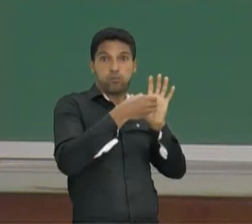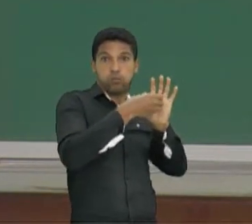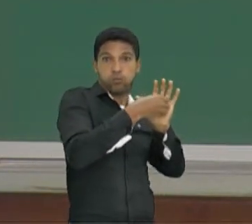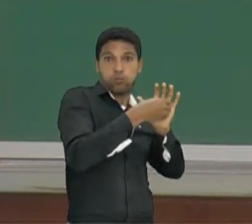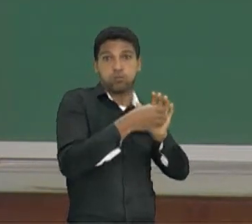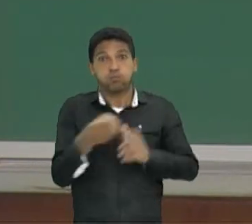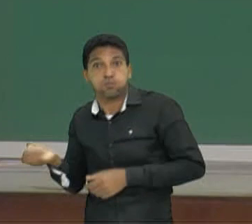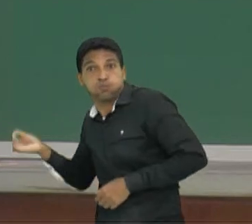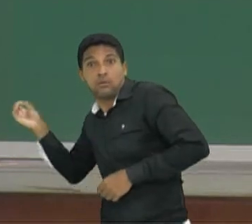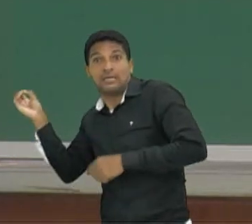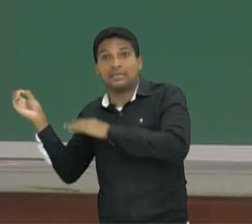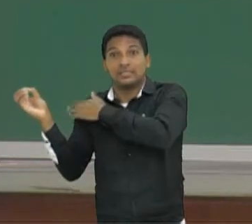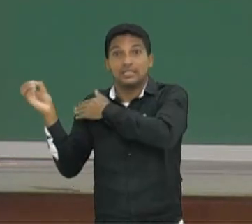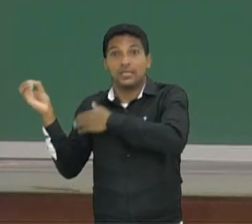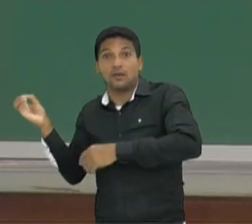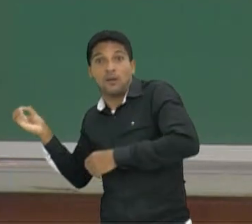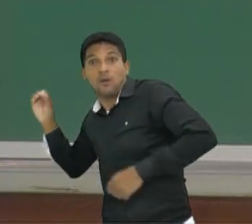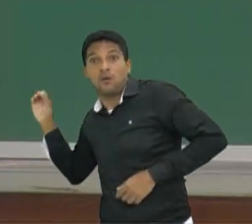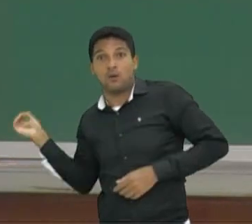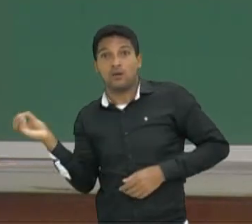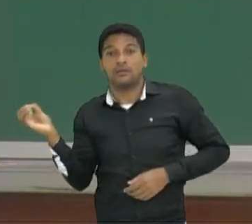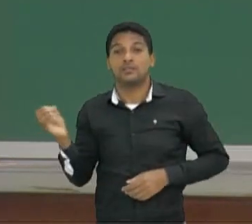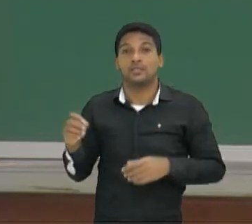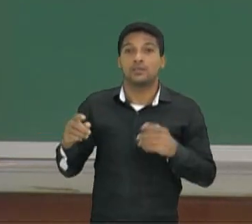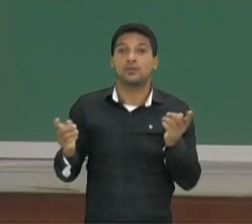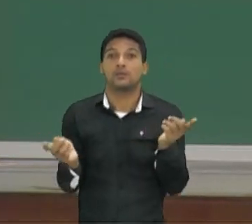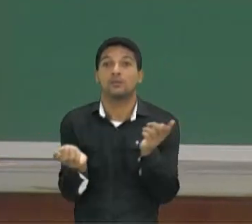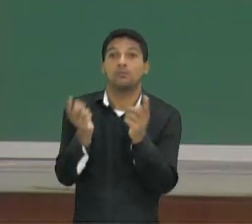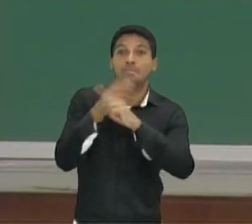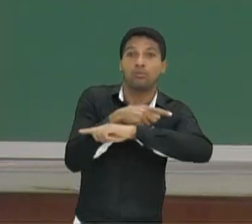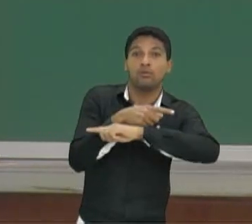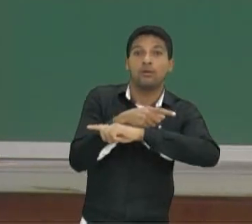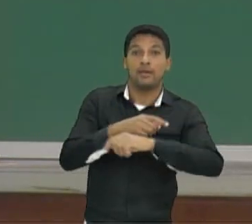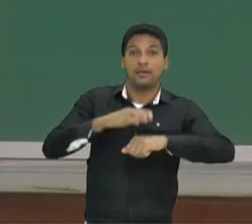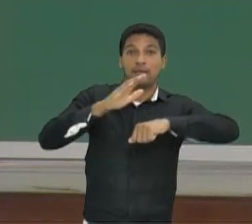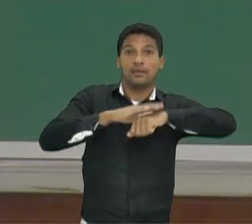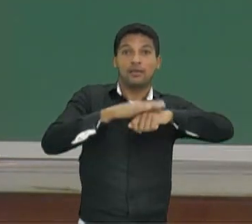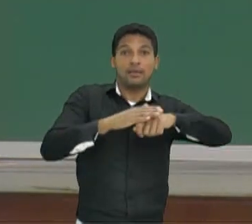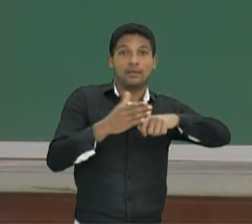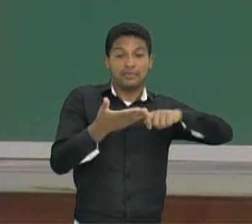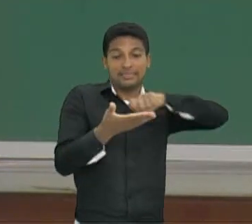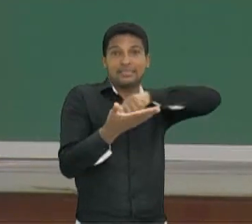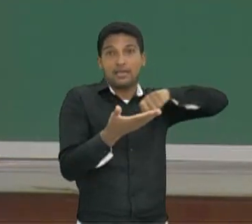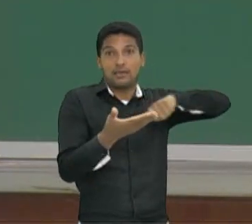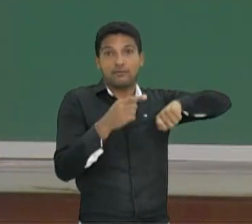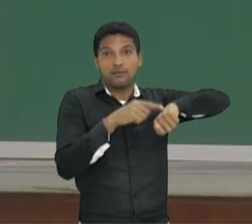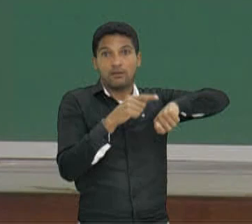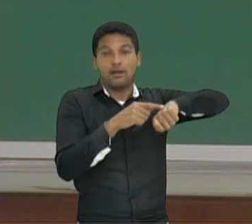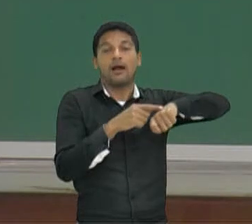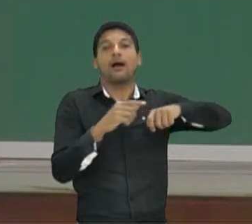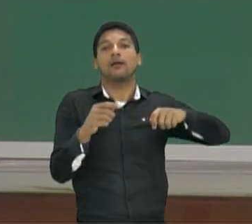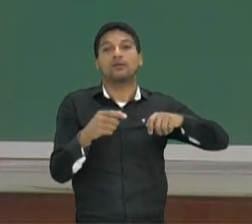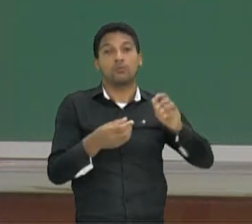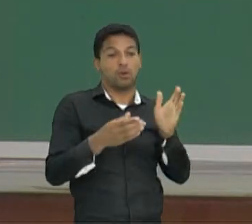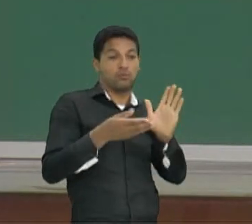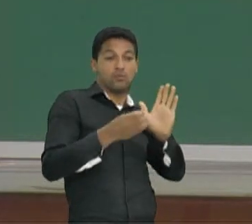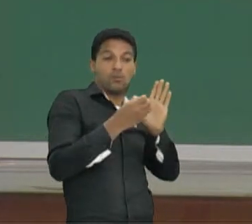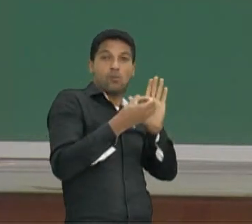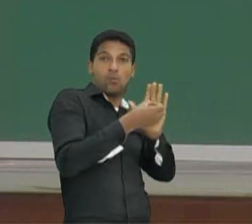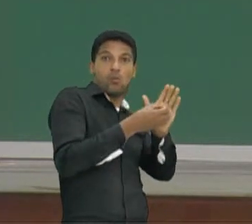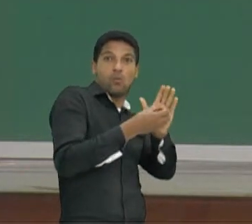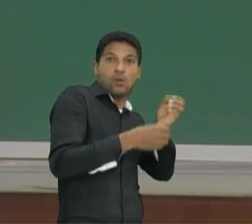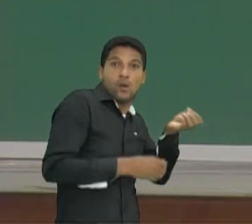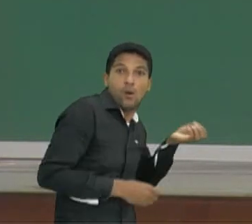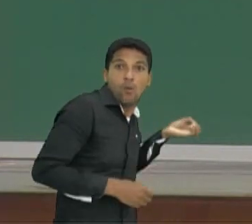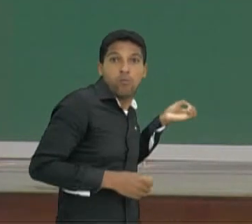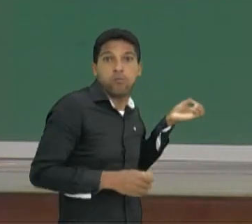luva na mão direita para poder utilizar a esquerda para arremessar, né? Fica bem tranquilo, então, esses equipamentos bastante característicos, bastante comuns